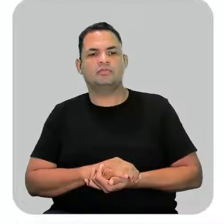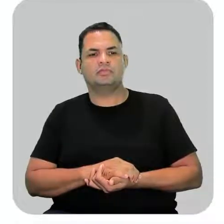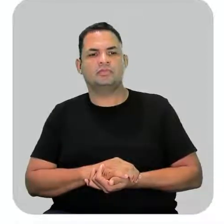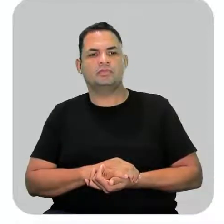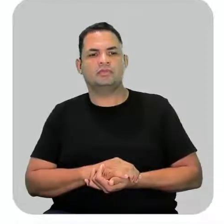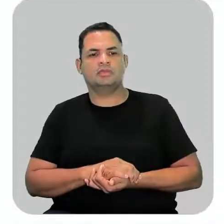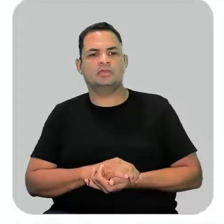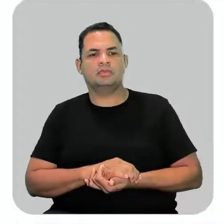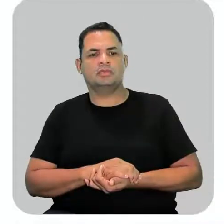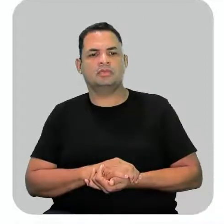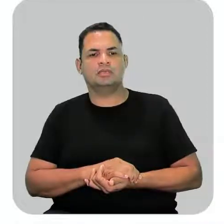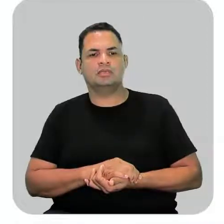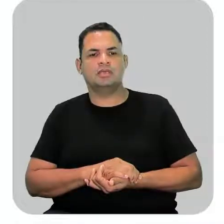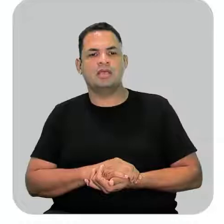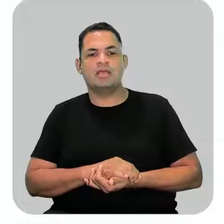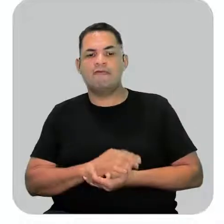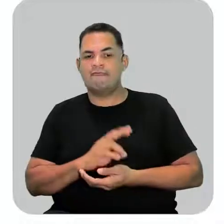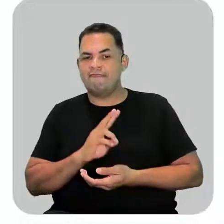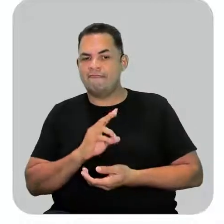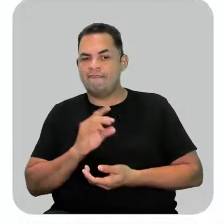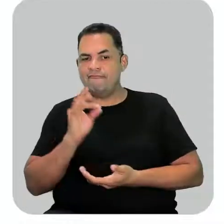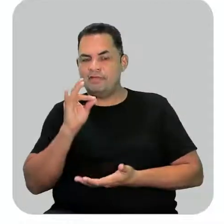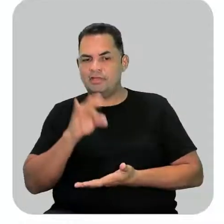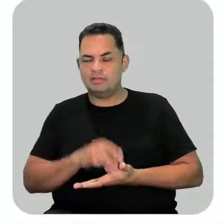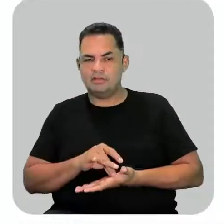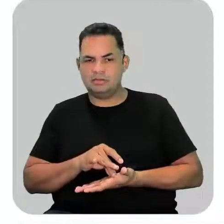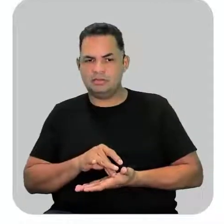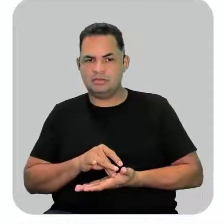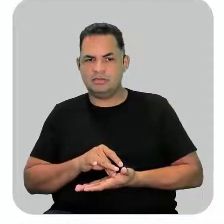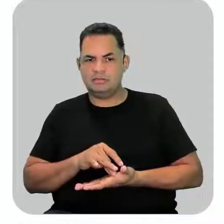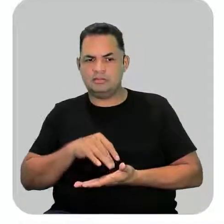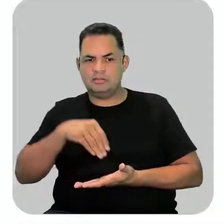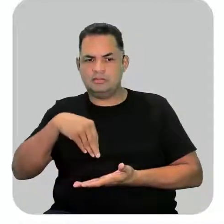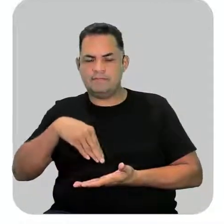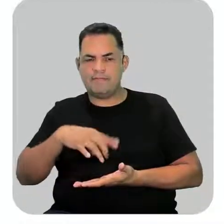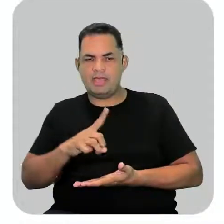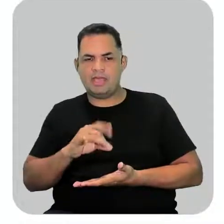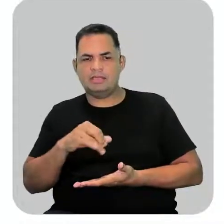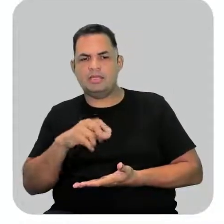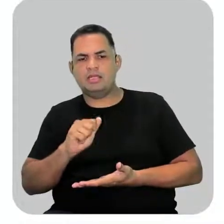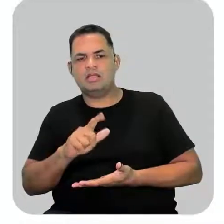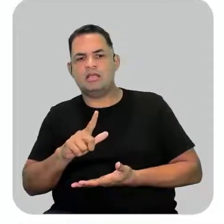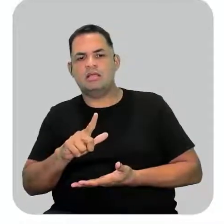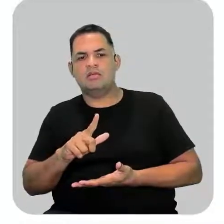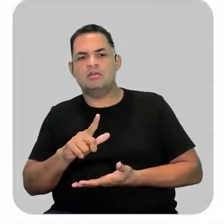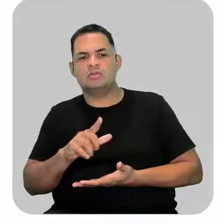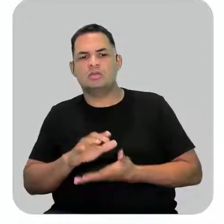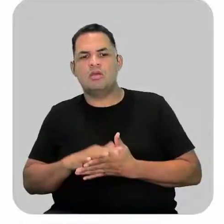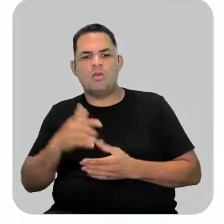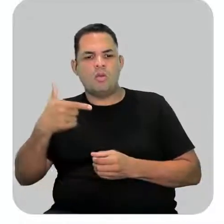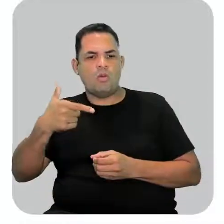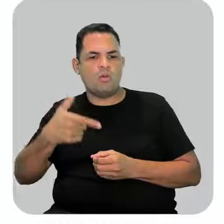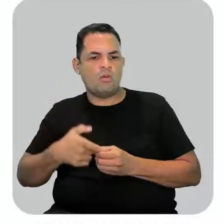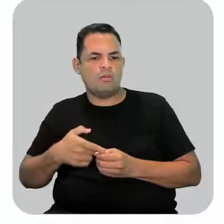a última é verdadeira. O metanol é sim considerado um combustível